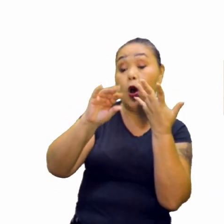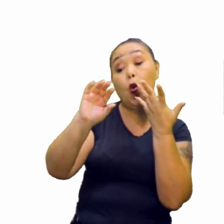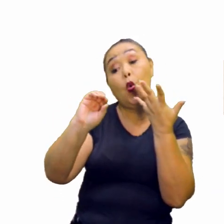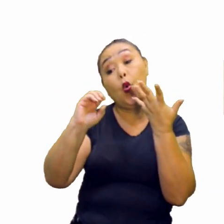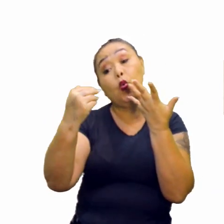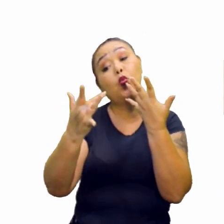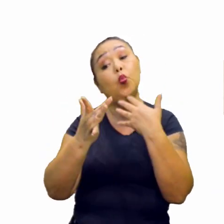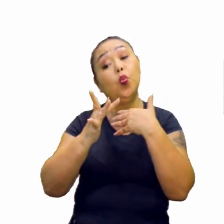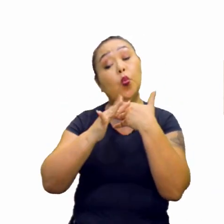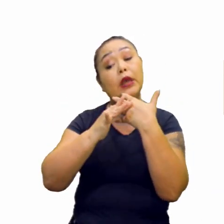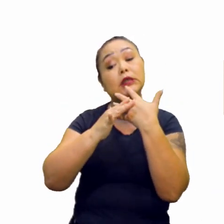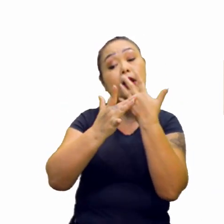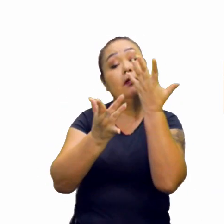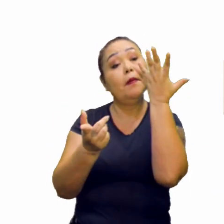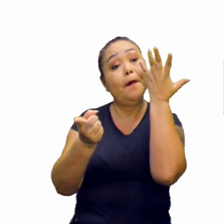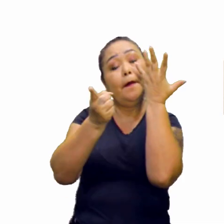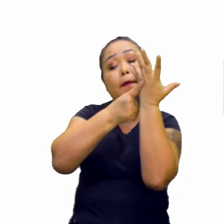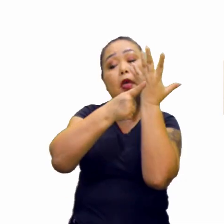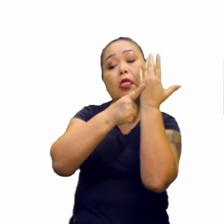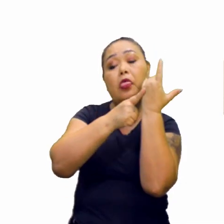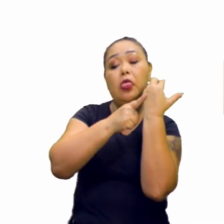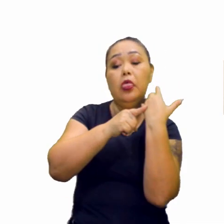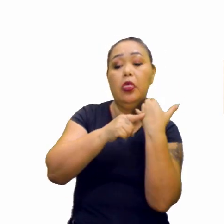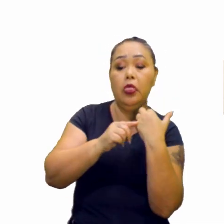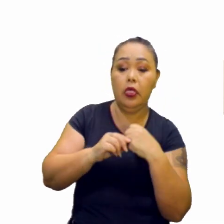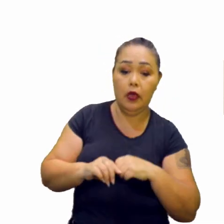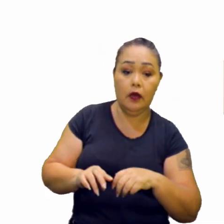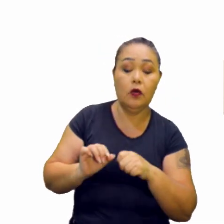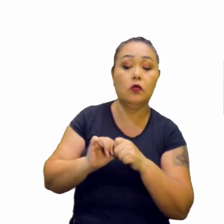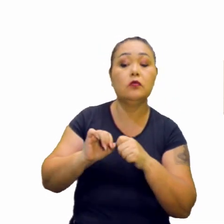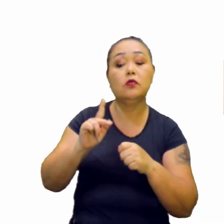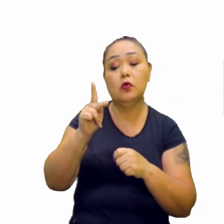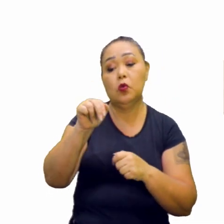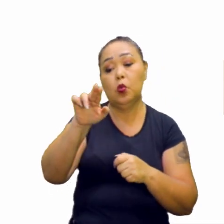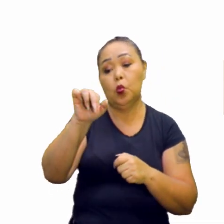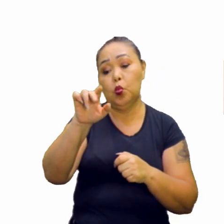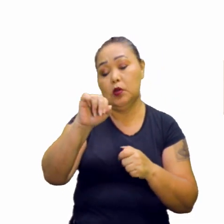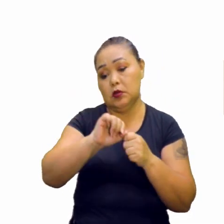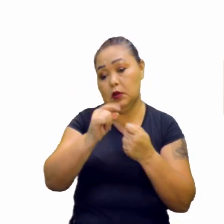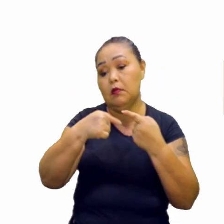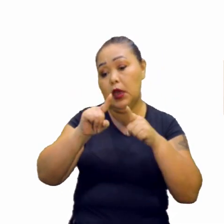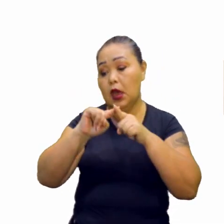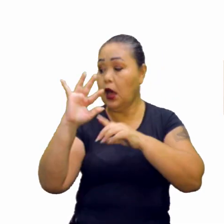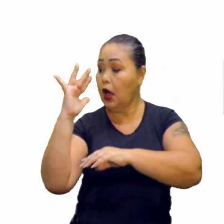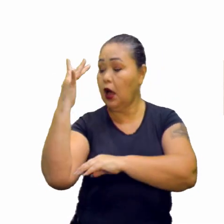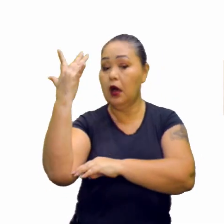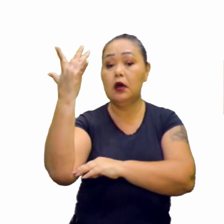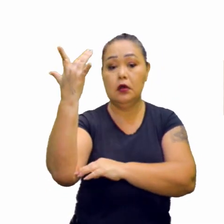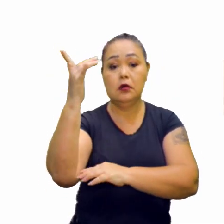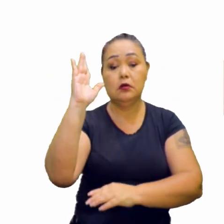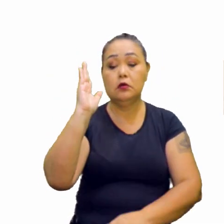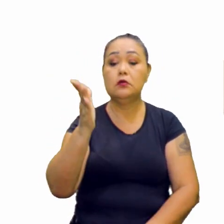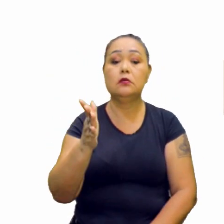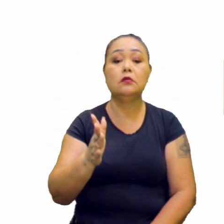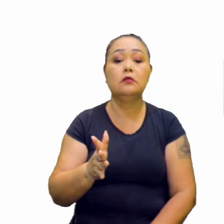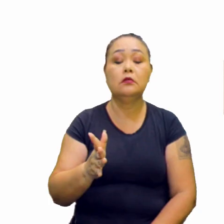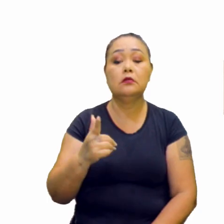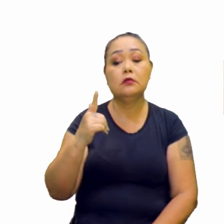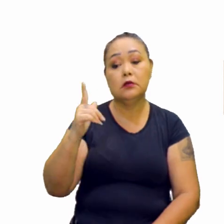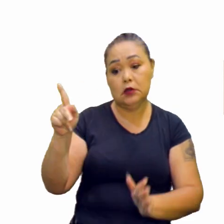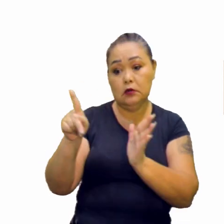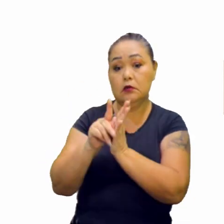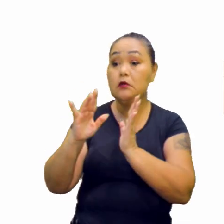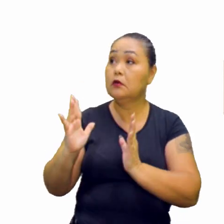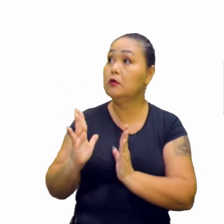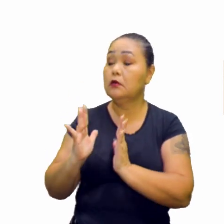Né? Tanto da produção como de árvores que já são silvestres. Aqui,